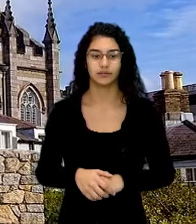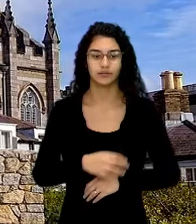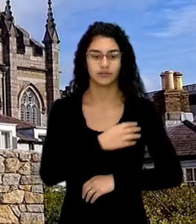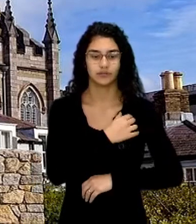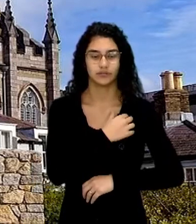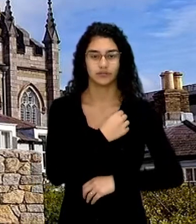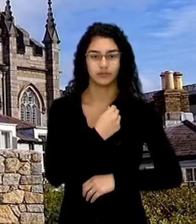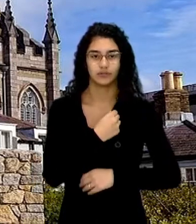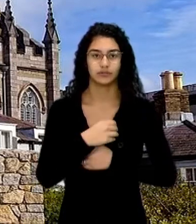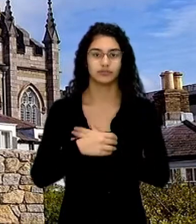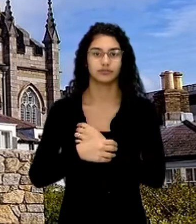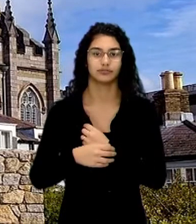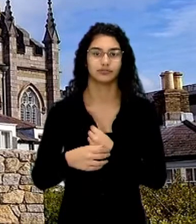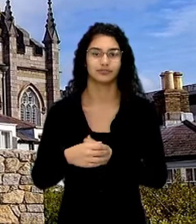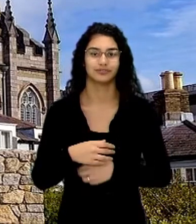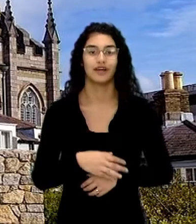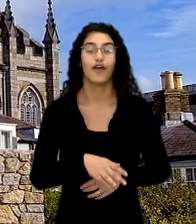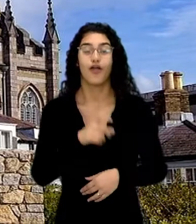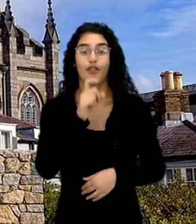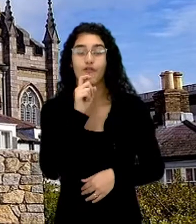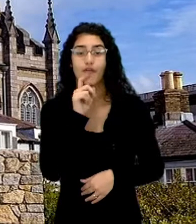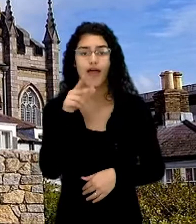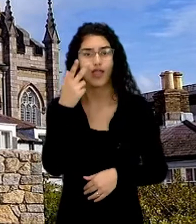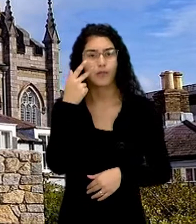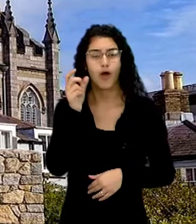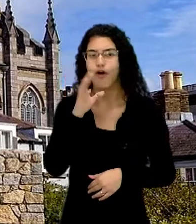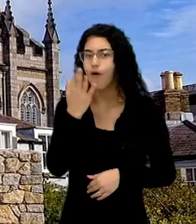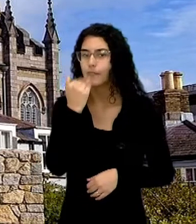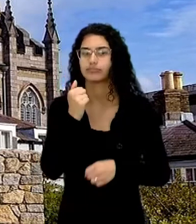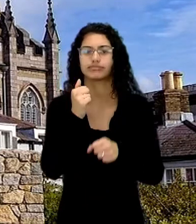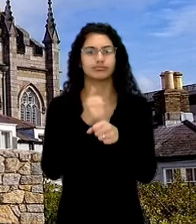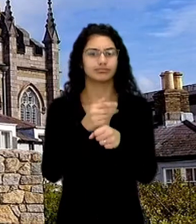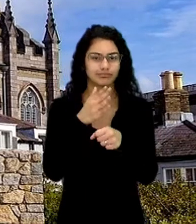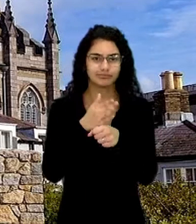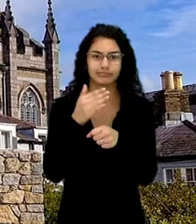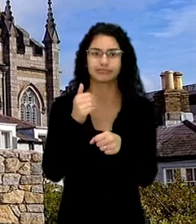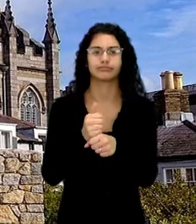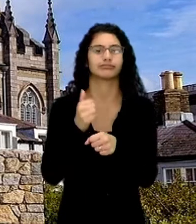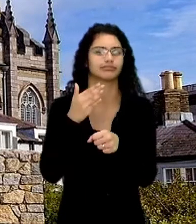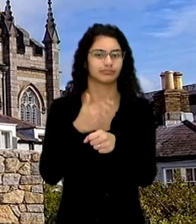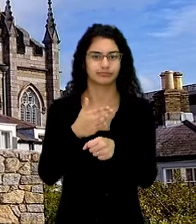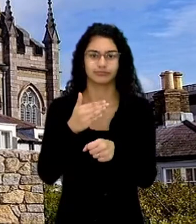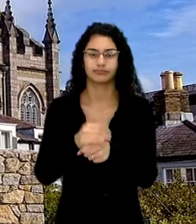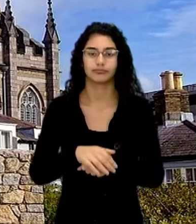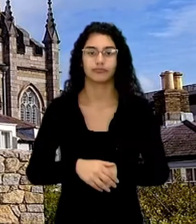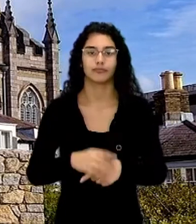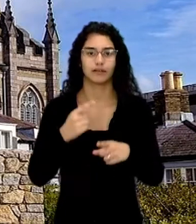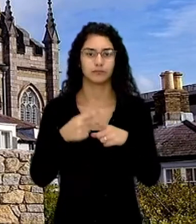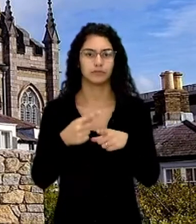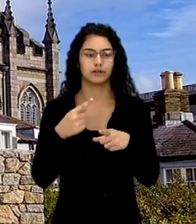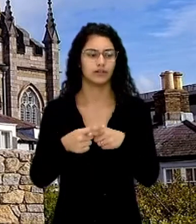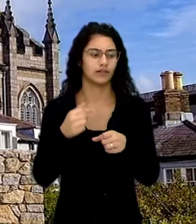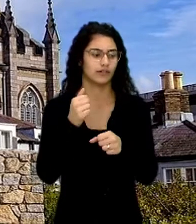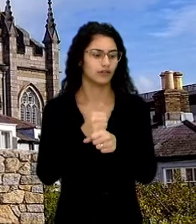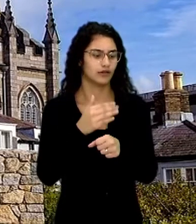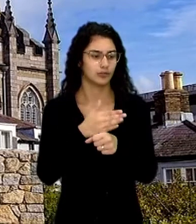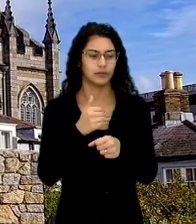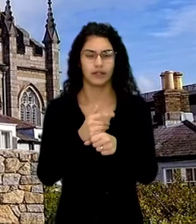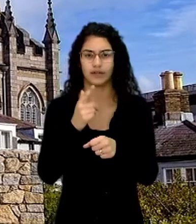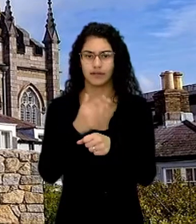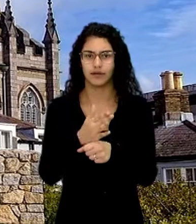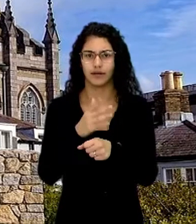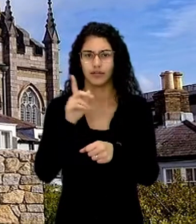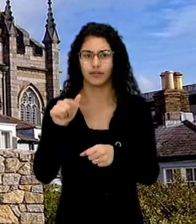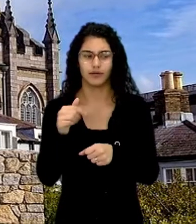E no inverno, era muito comum as pessoas só comerem batata. Só batata. Porque a batata, pensa bem, é um alimento muito